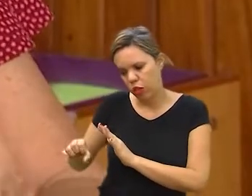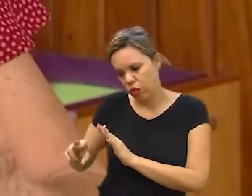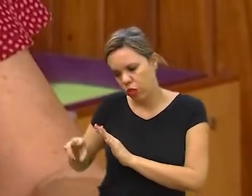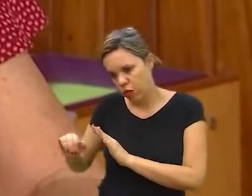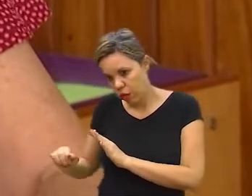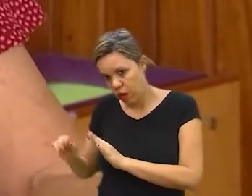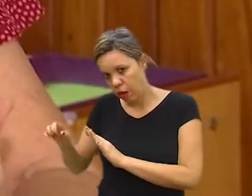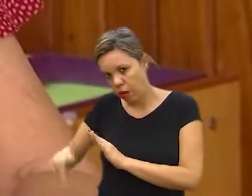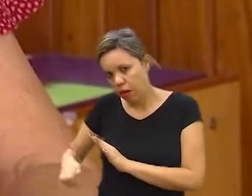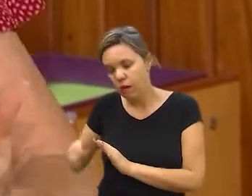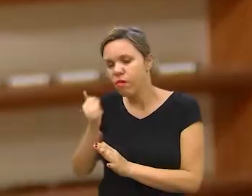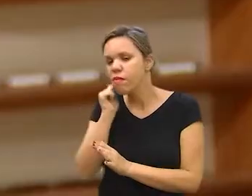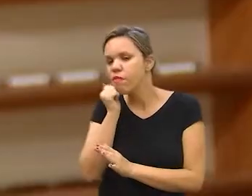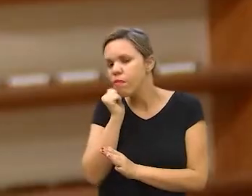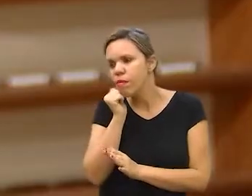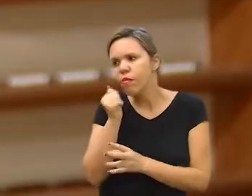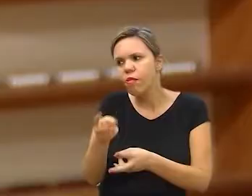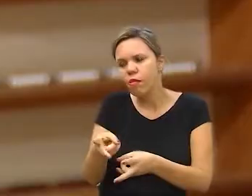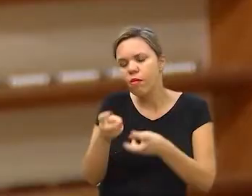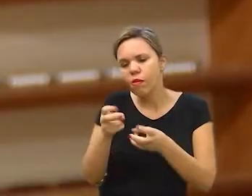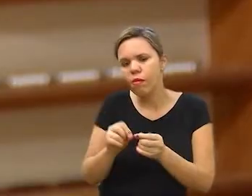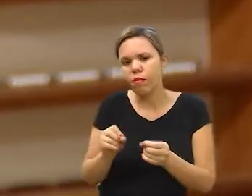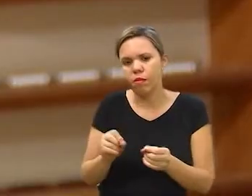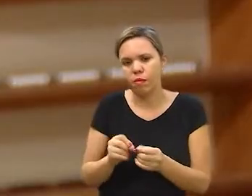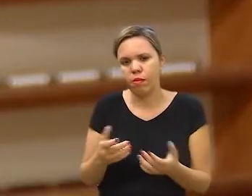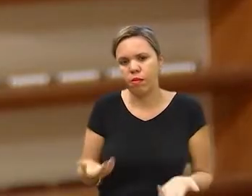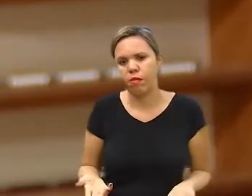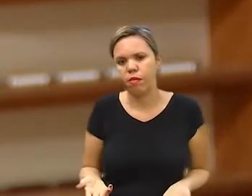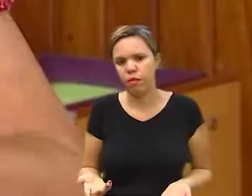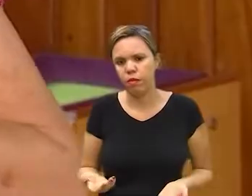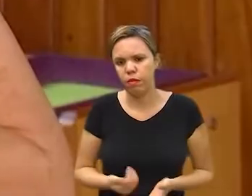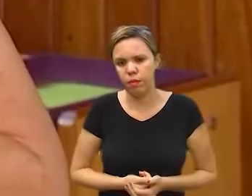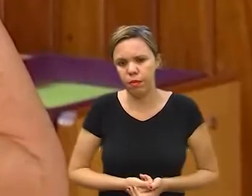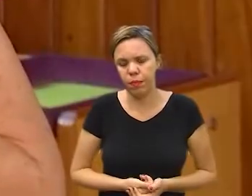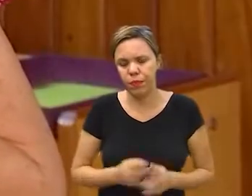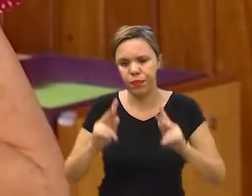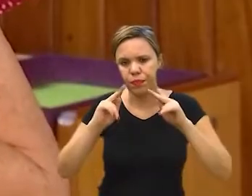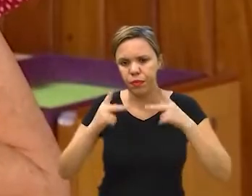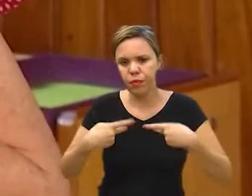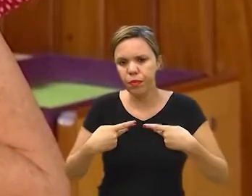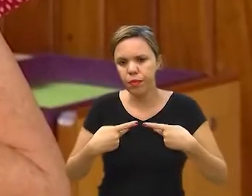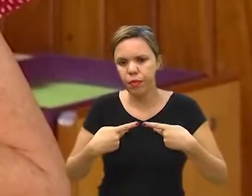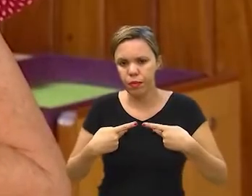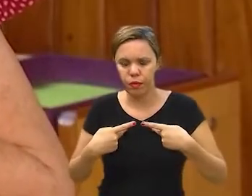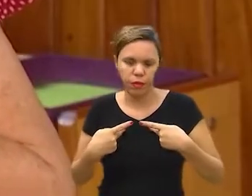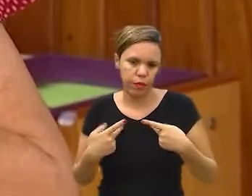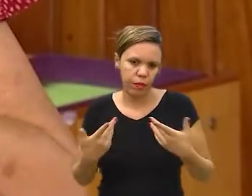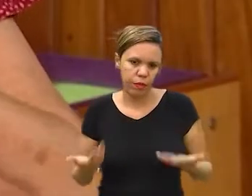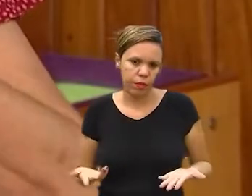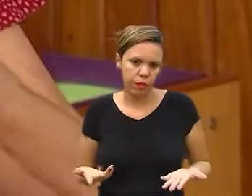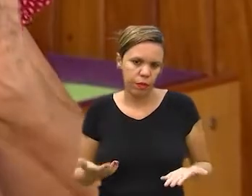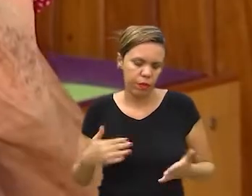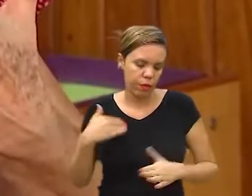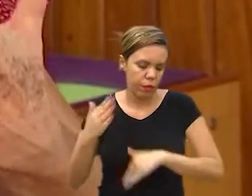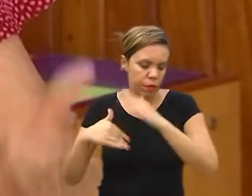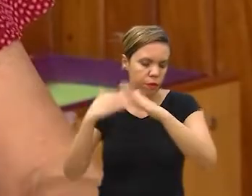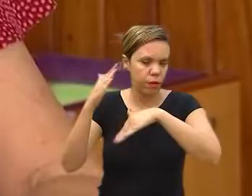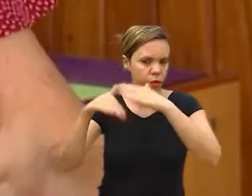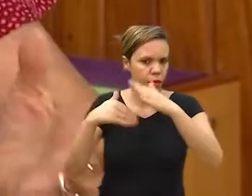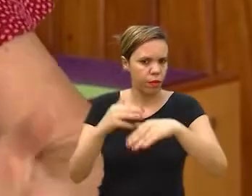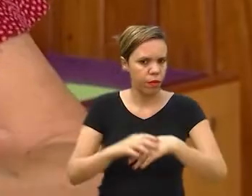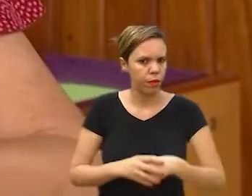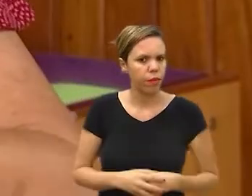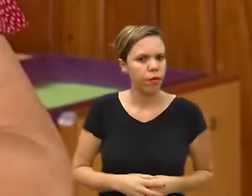método é observação científica. E o ser humano é ser humano. Ele se desenvolve de uma